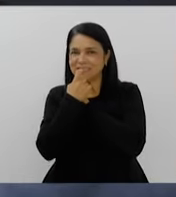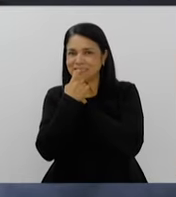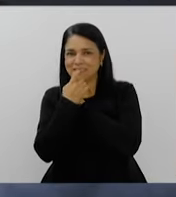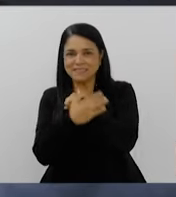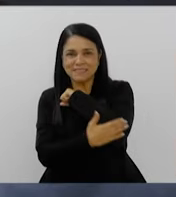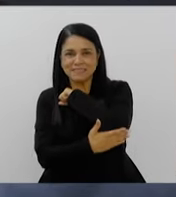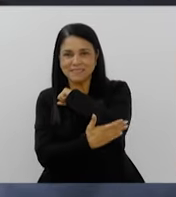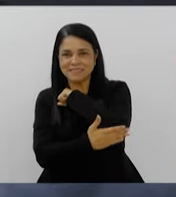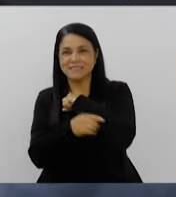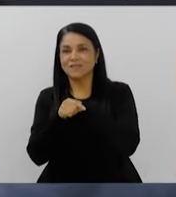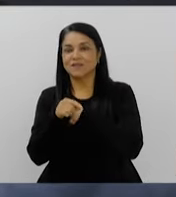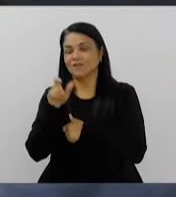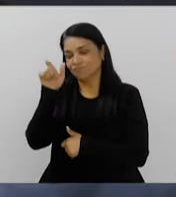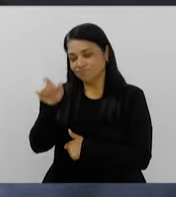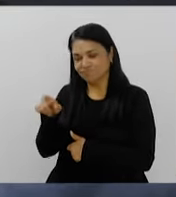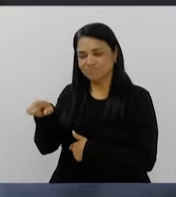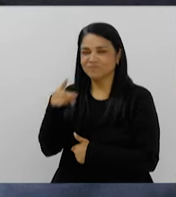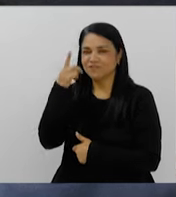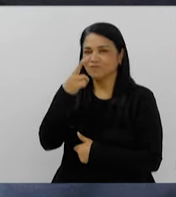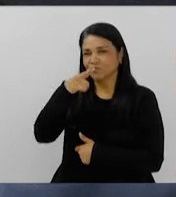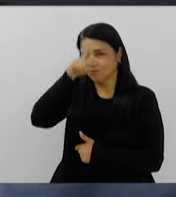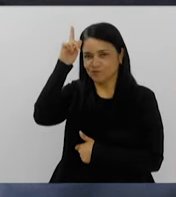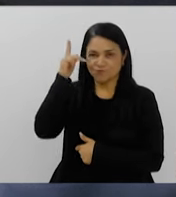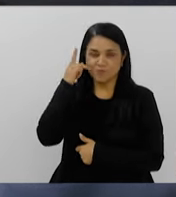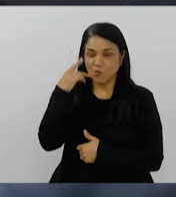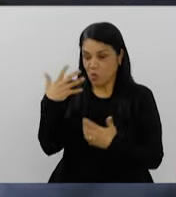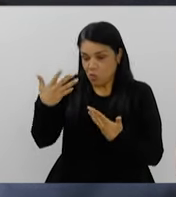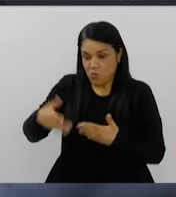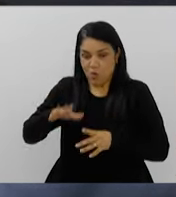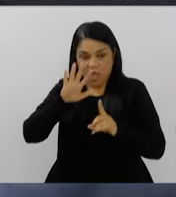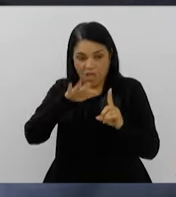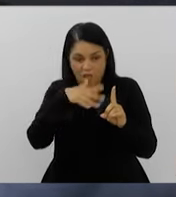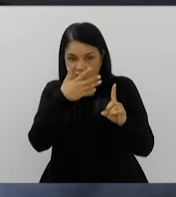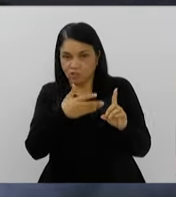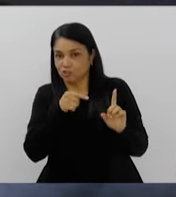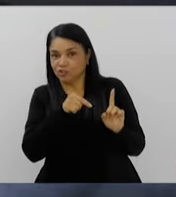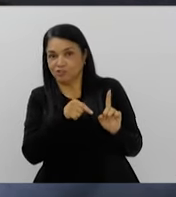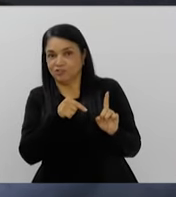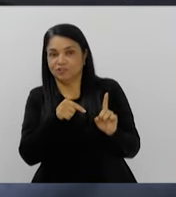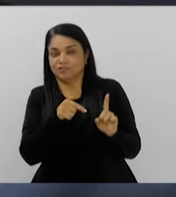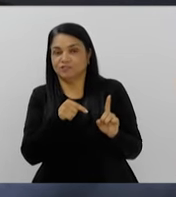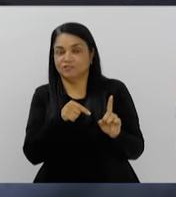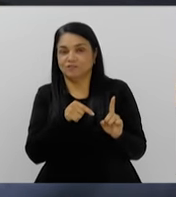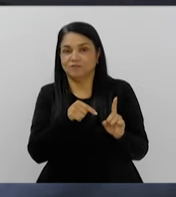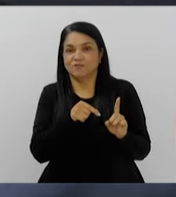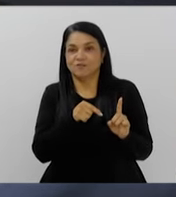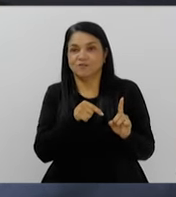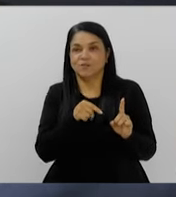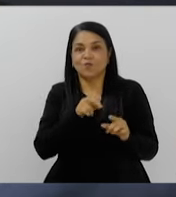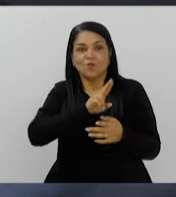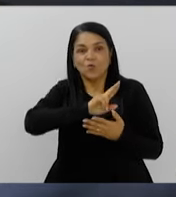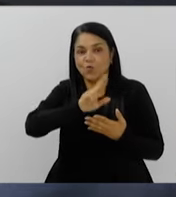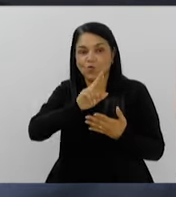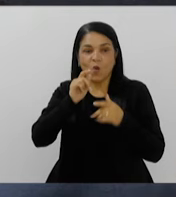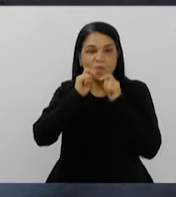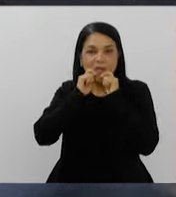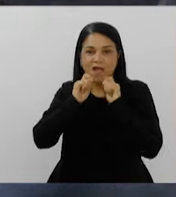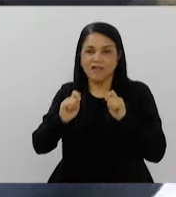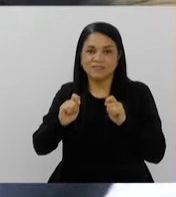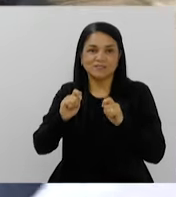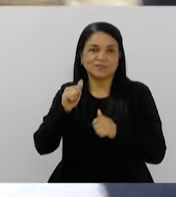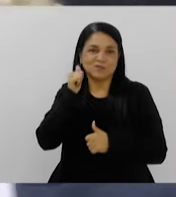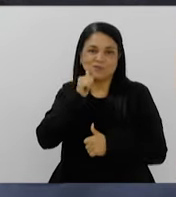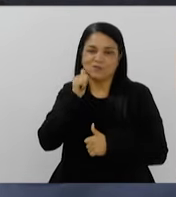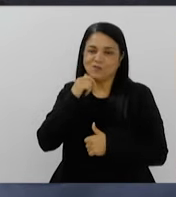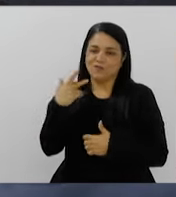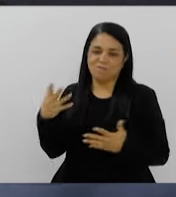é o deputado Luiz Paulo. Ele às vezes não. Nem quer que eu elogie e mencione o nome da sua não, espetacular Mica. Assessora que está lá. Olha só.